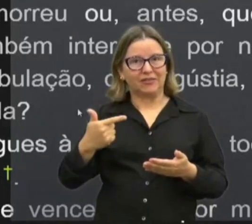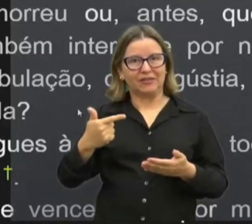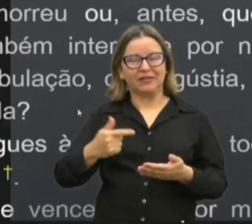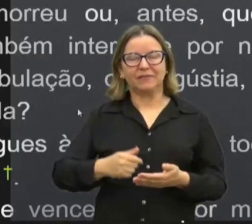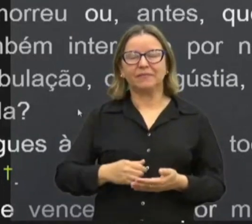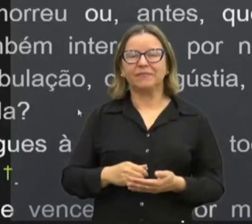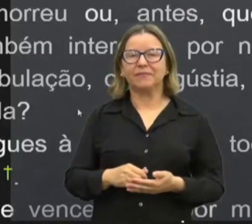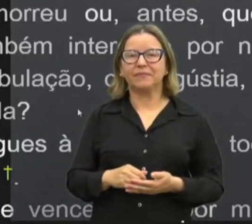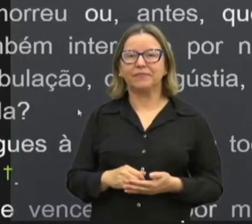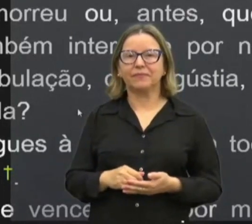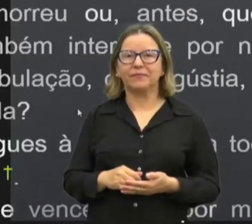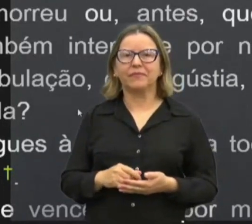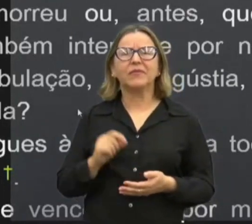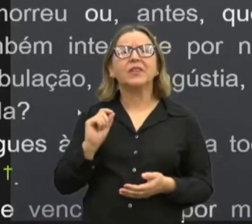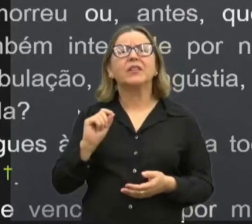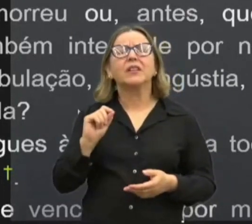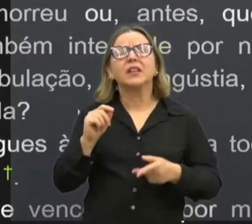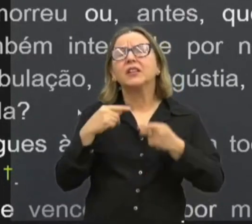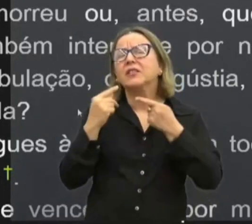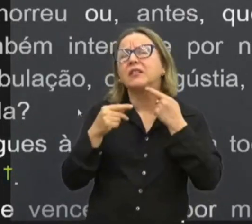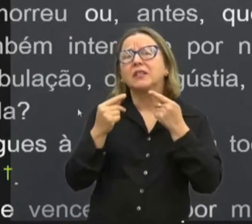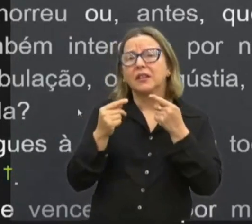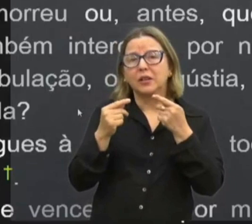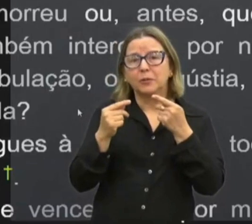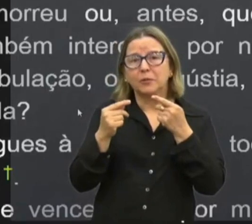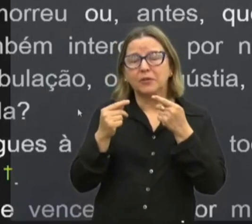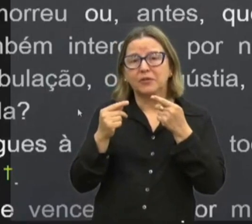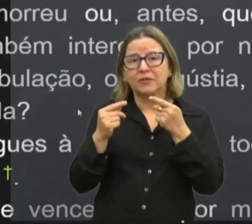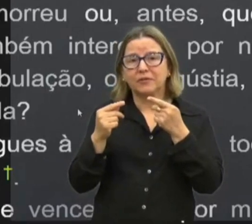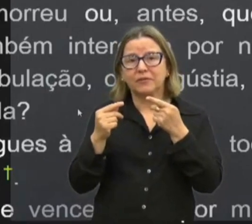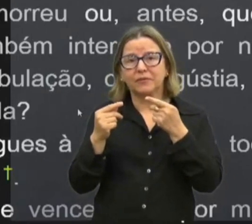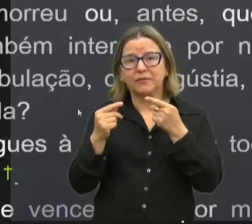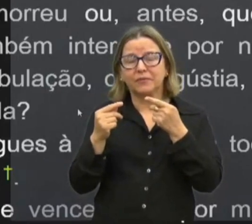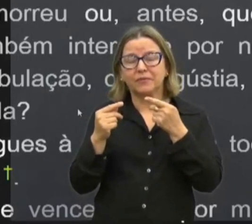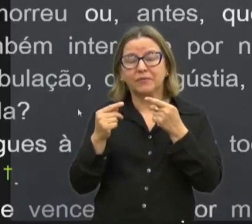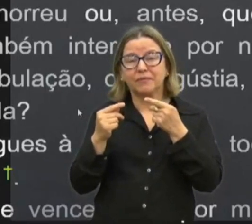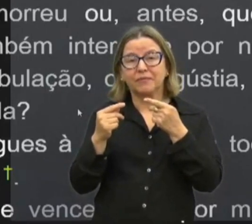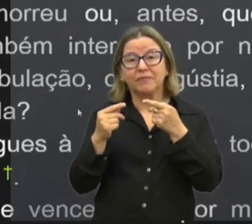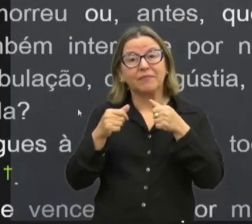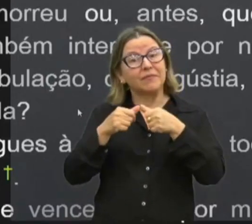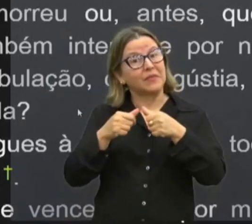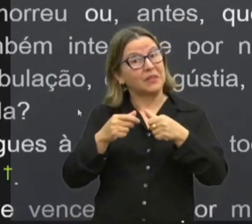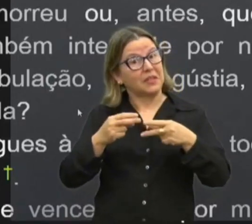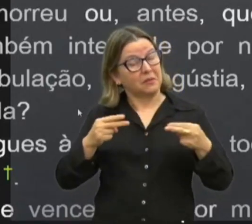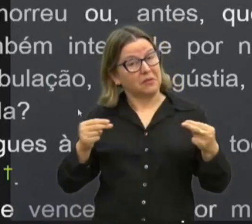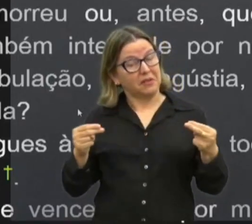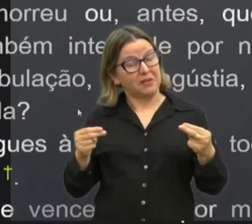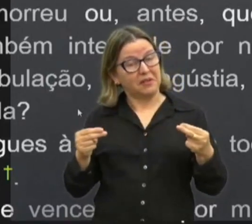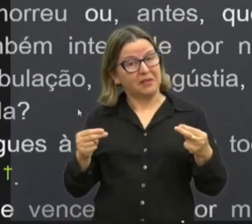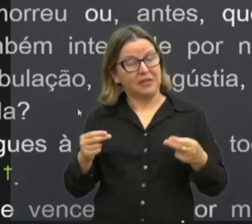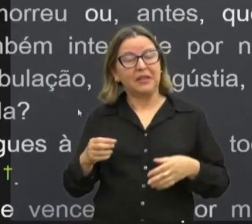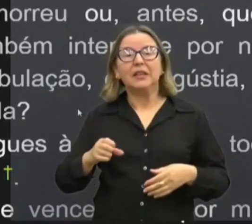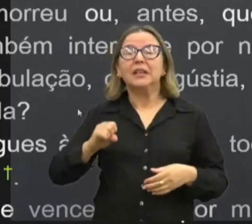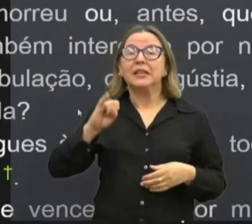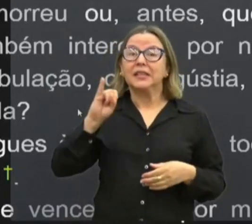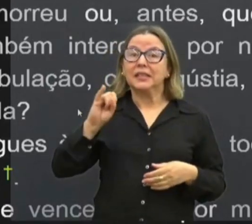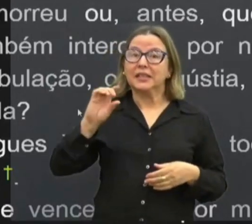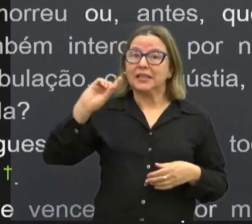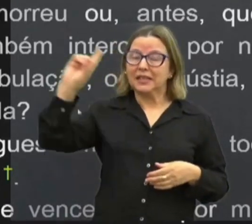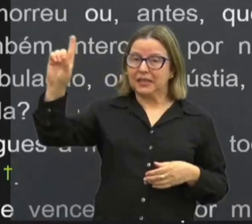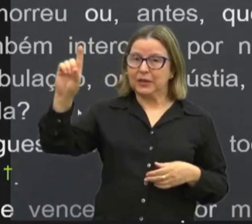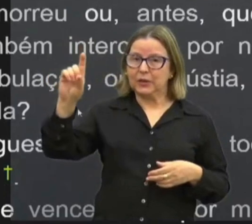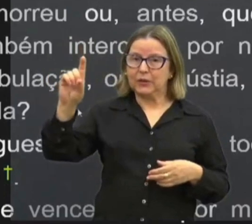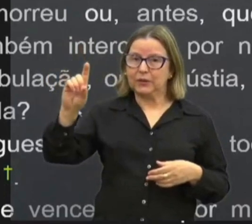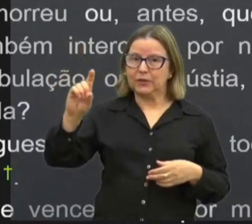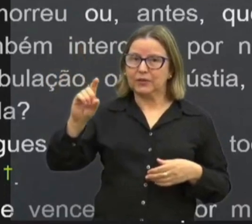Isso. Que diremos, pois, à vista destas coisas? Se Deus é por nós,